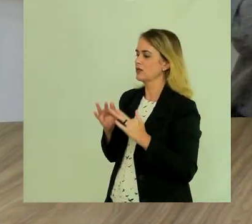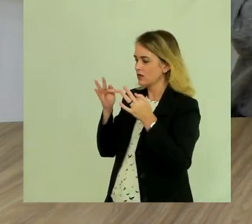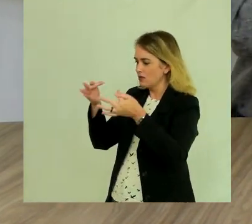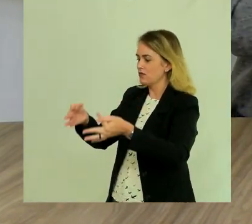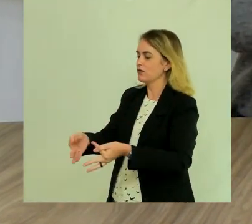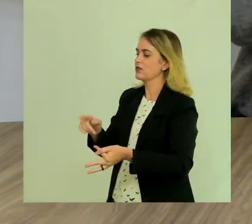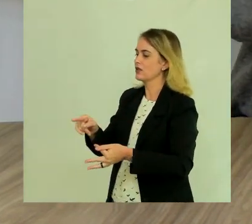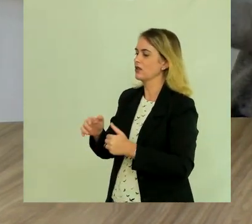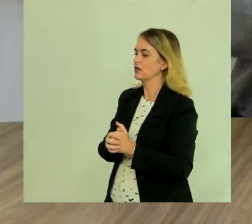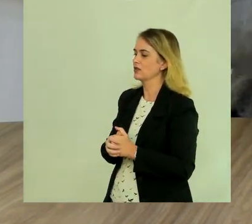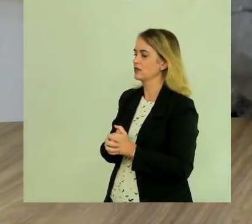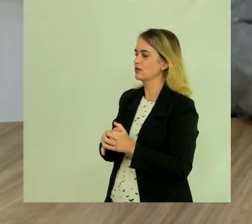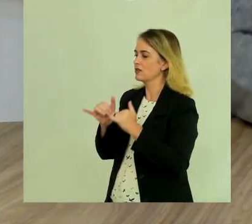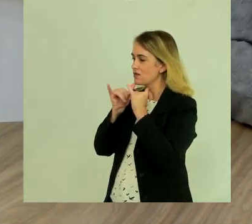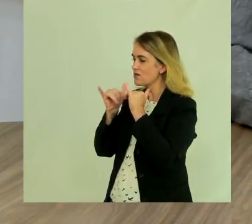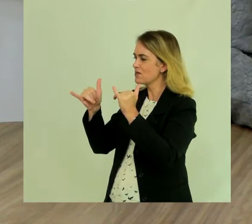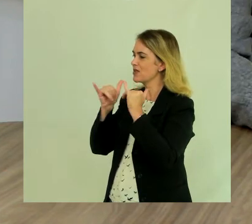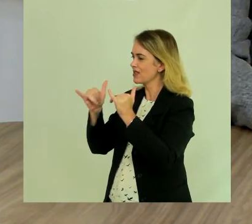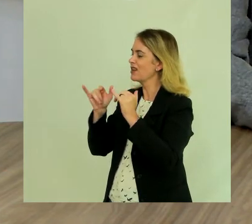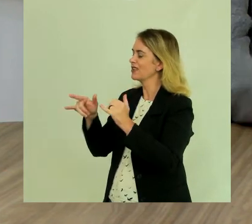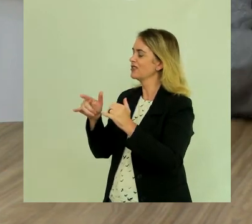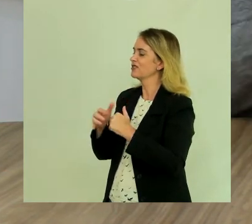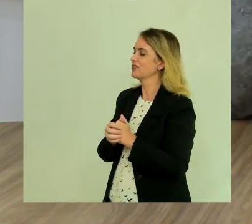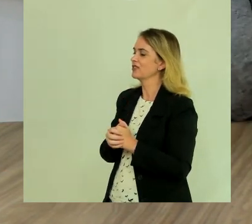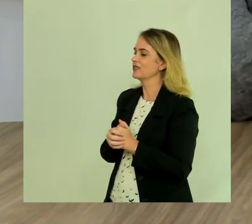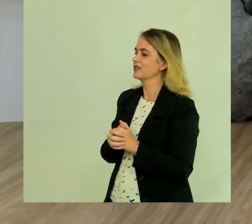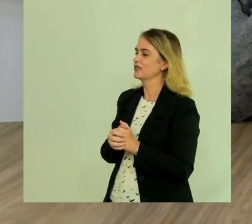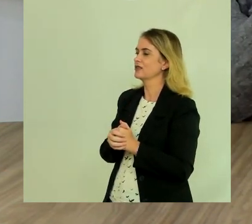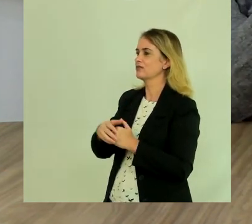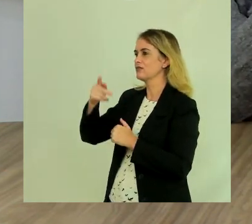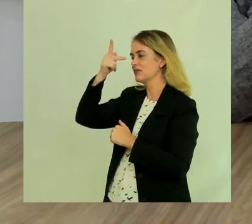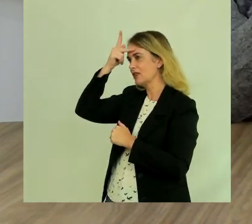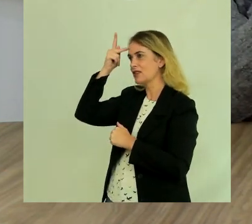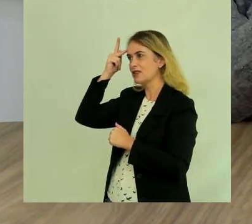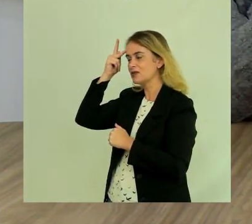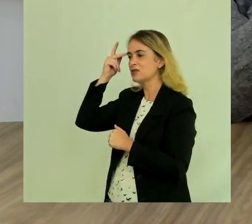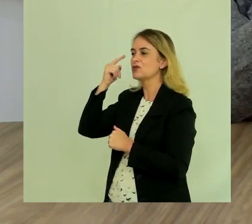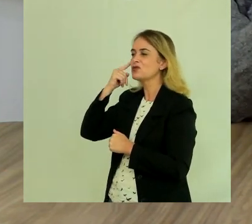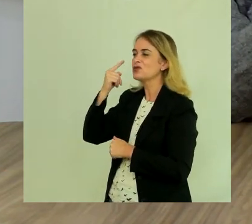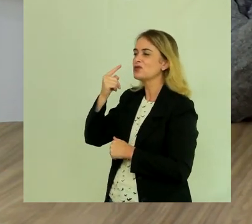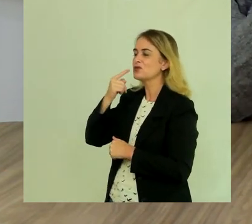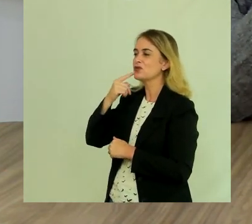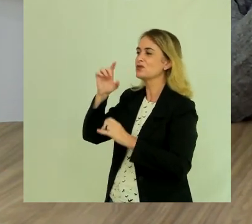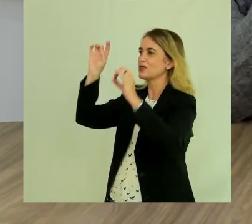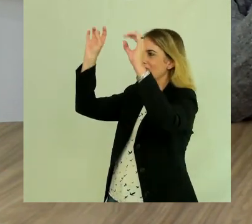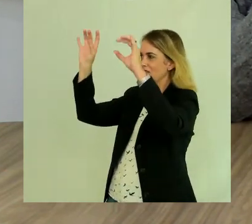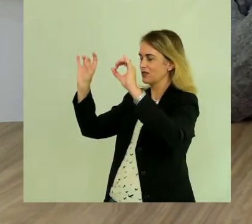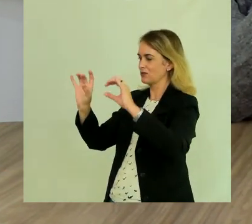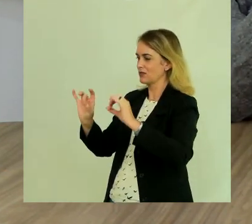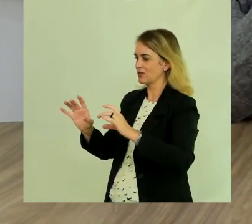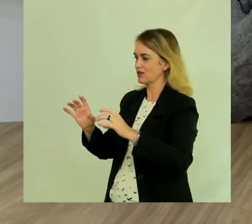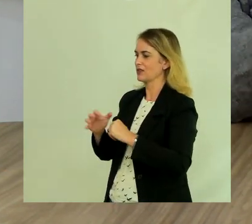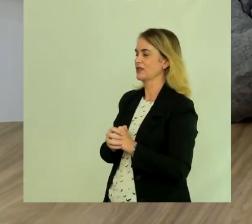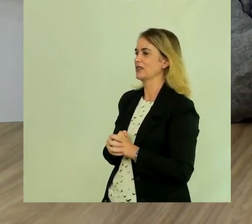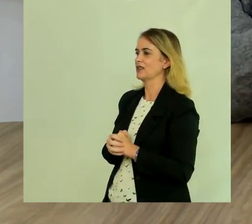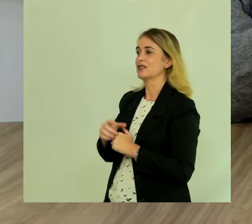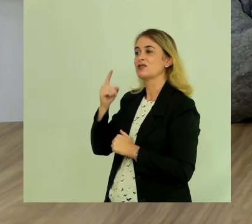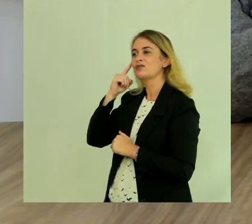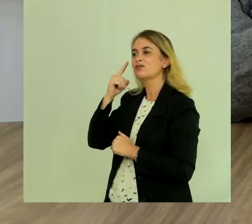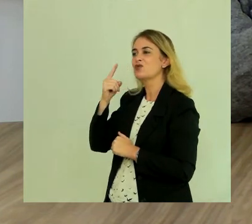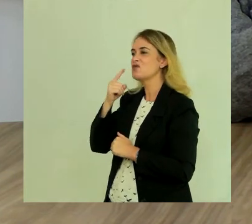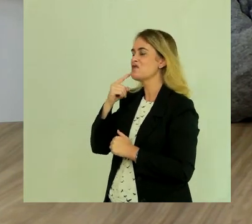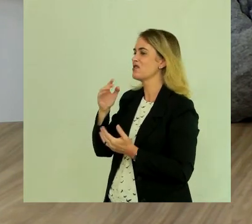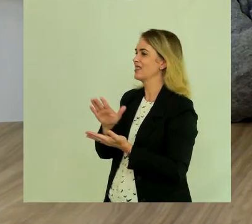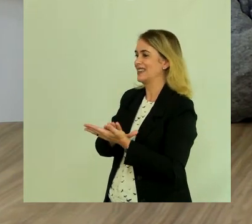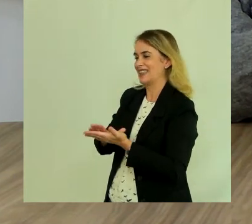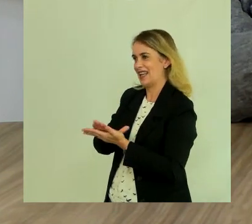você deixasse uma mensagem para aquelas pessoas especiais que estão nos acompanhando, não podem nos ouvir